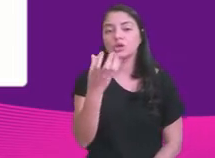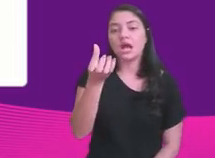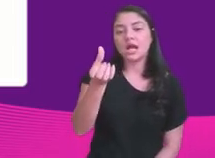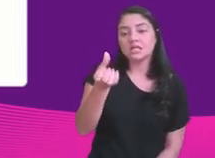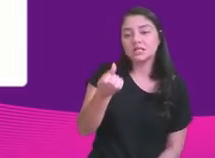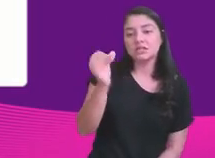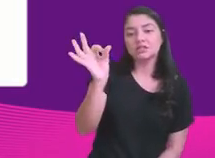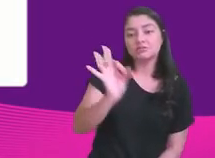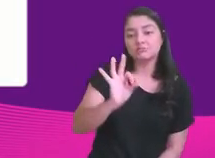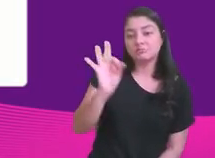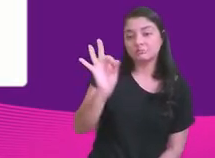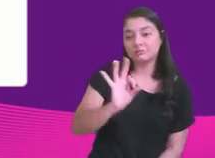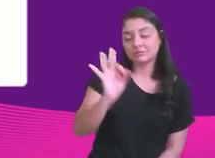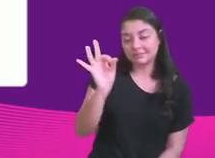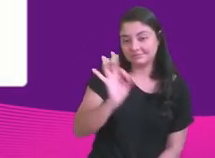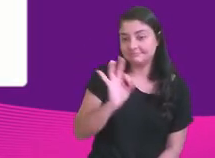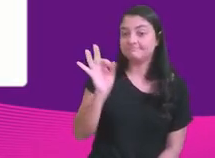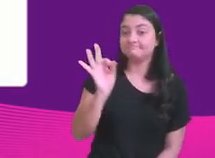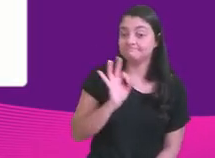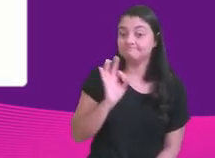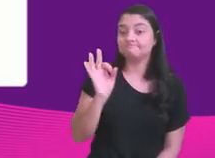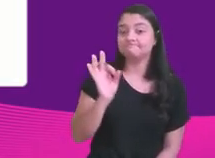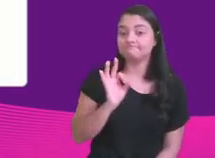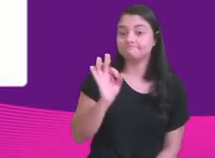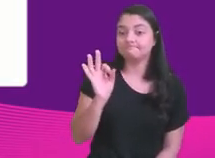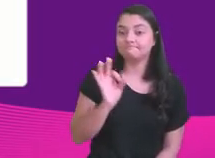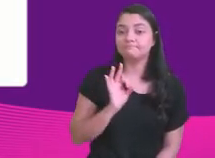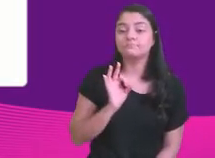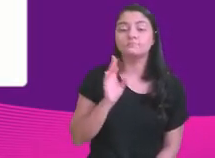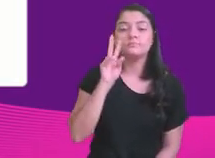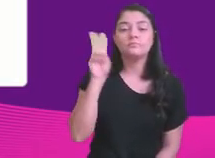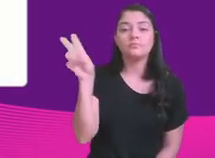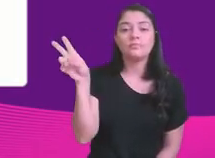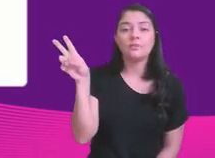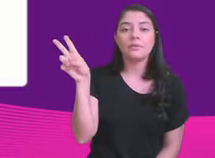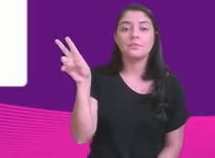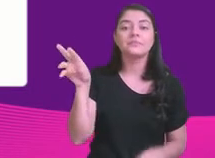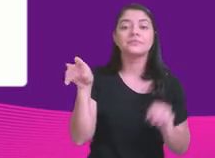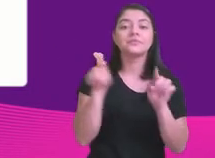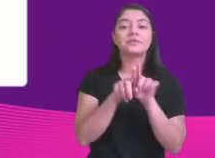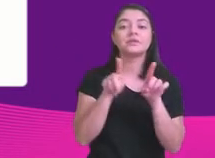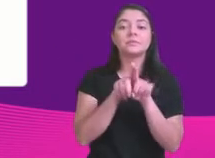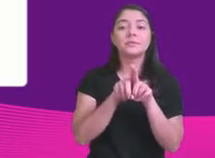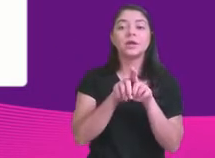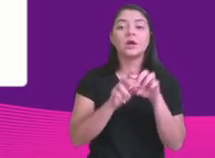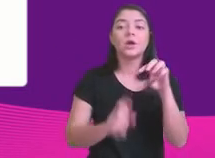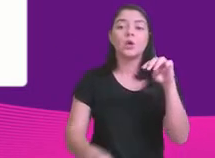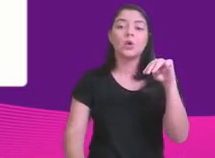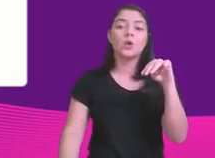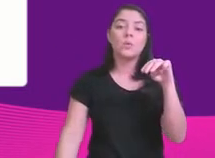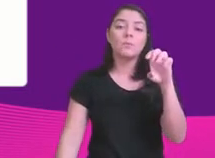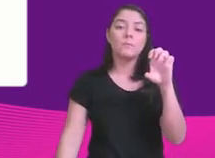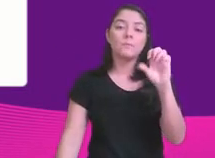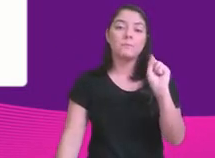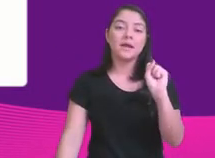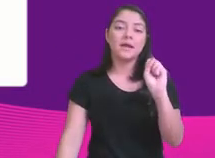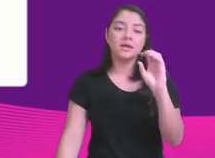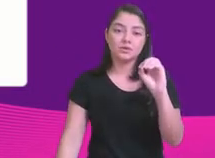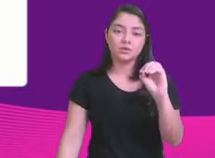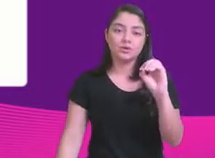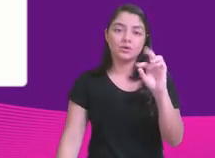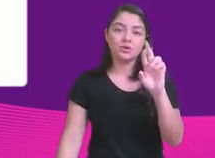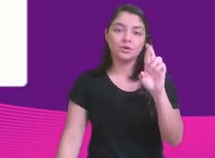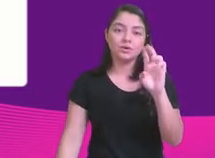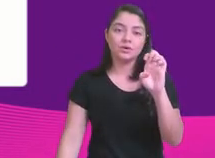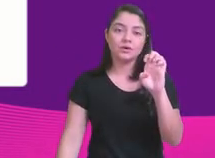6,3%. E vejam que o mesorreto estava intacto em somente 85% dos